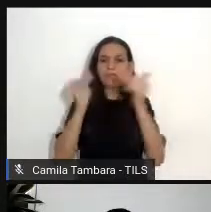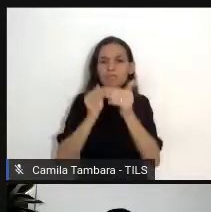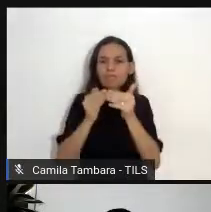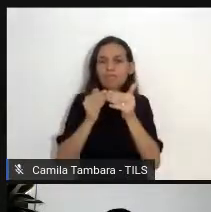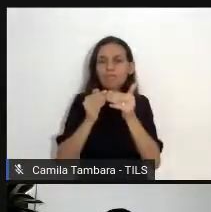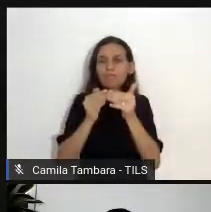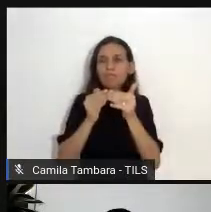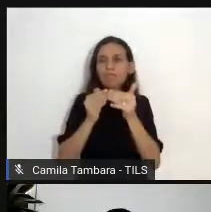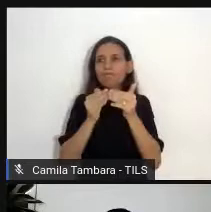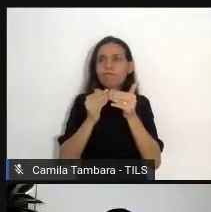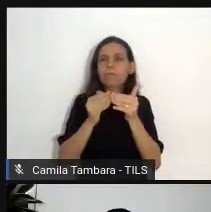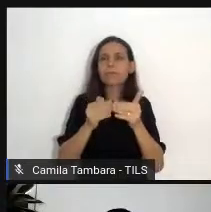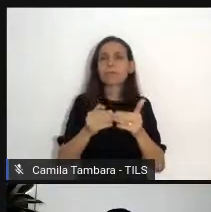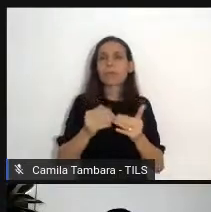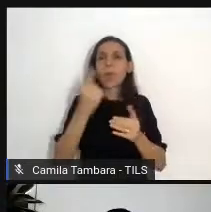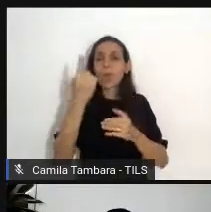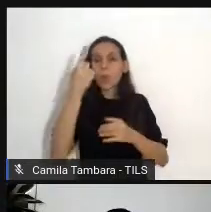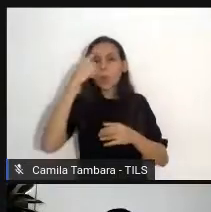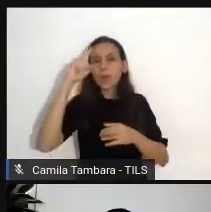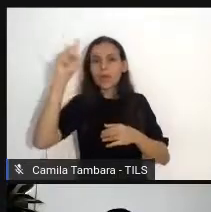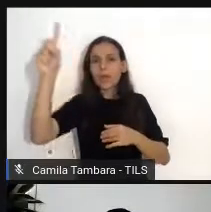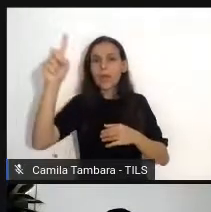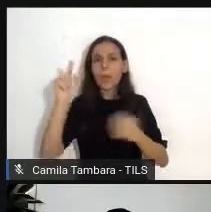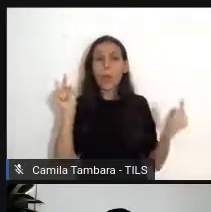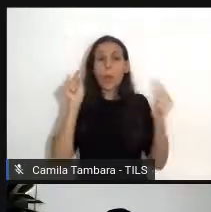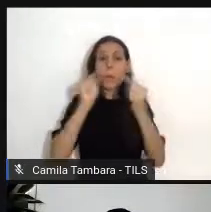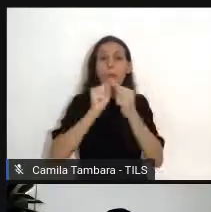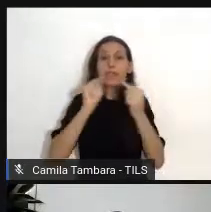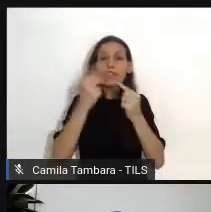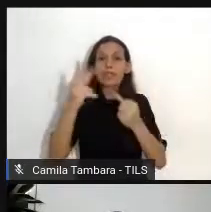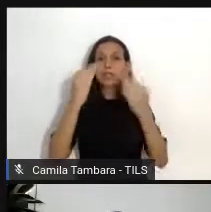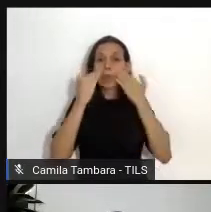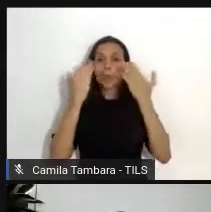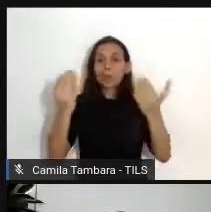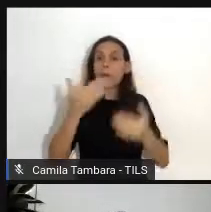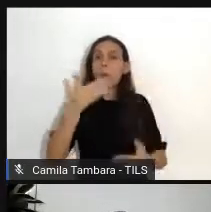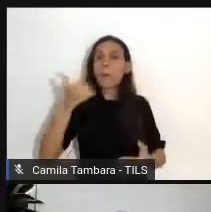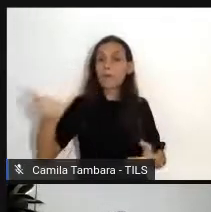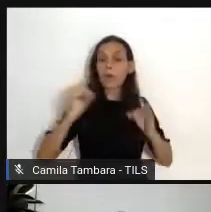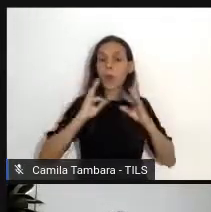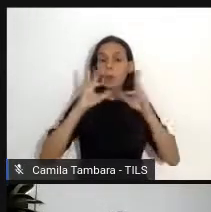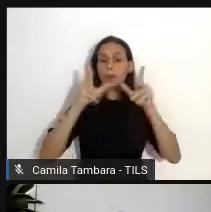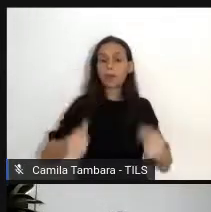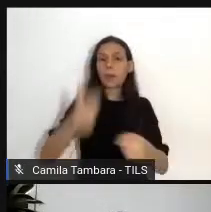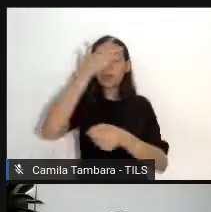apresentação, fosse mais produtivo para todo mundo. Mas é só uma sugestão.